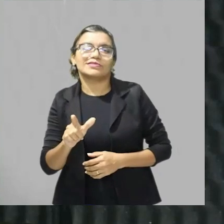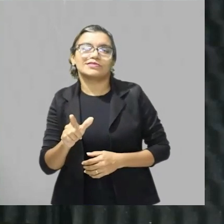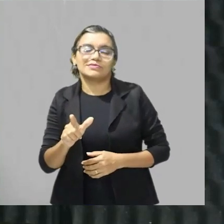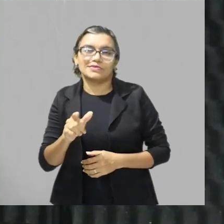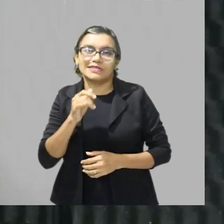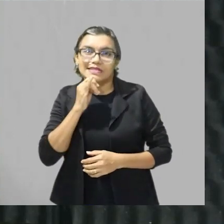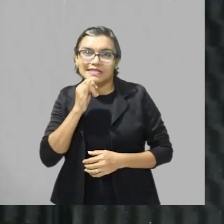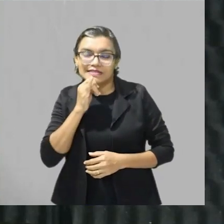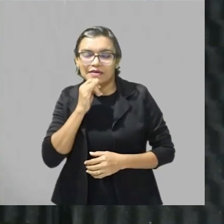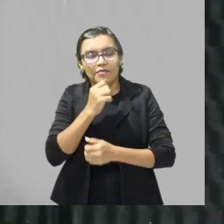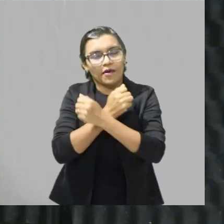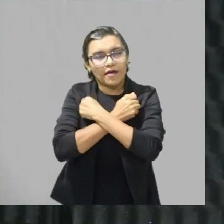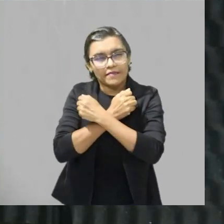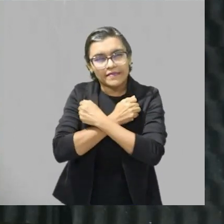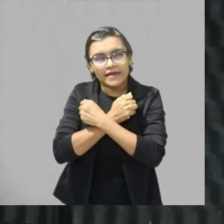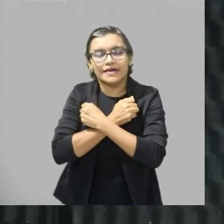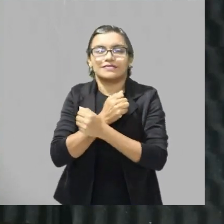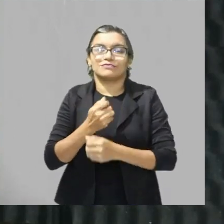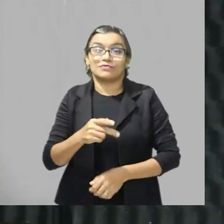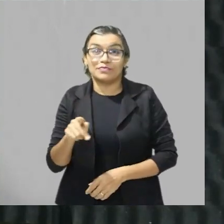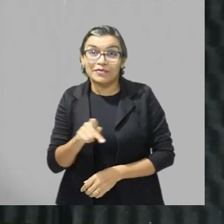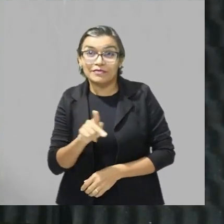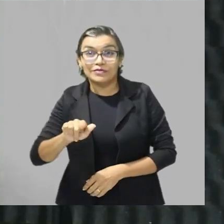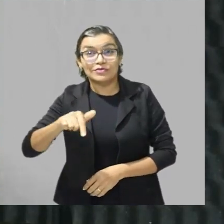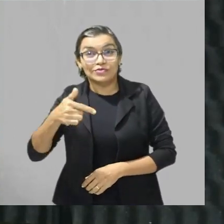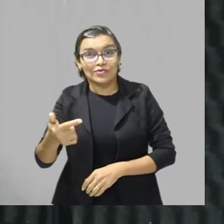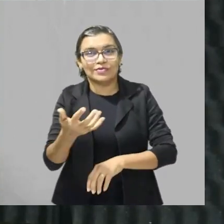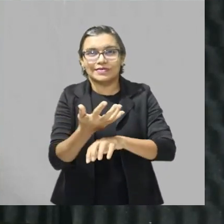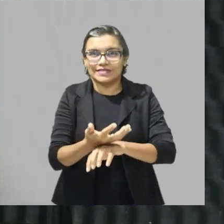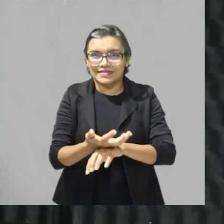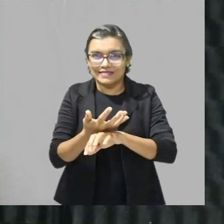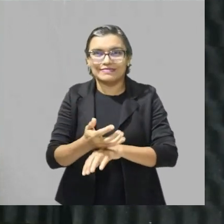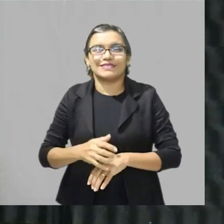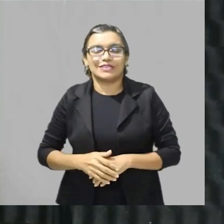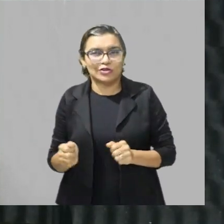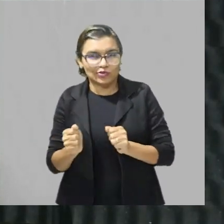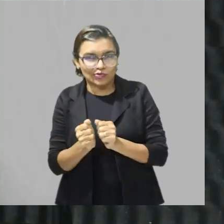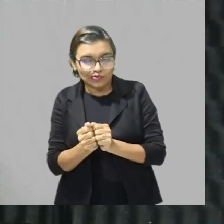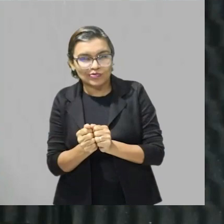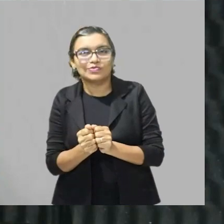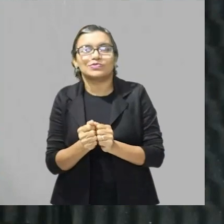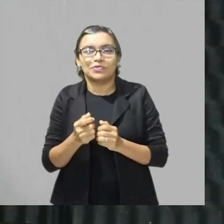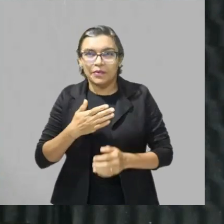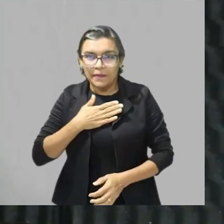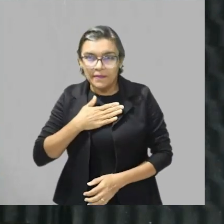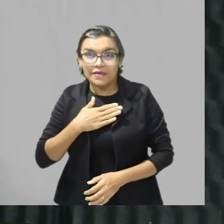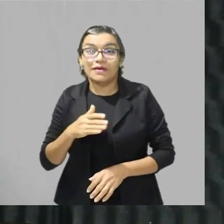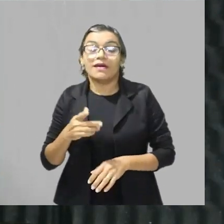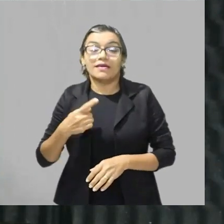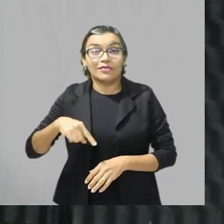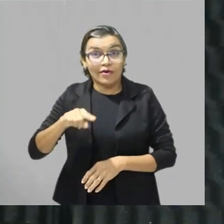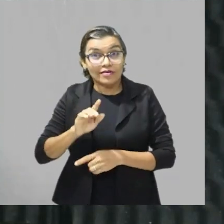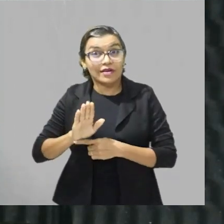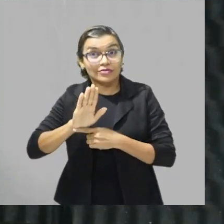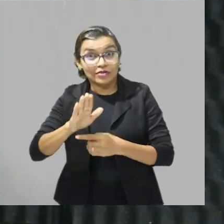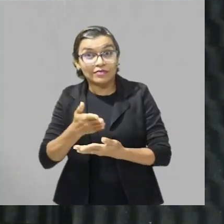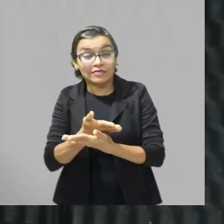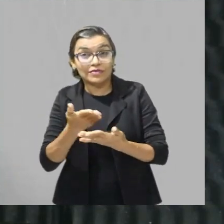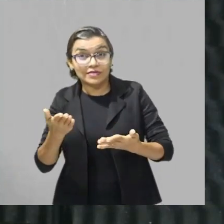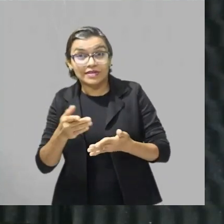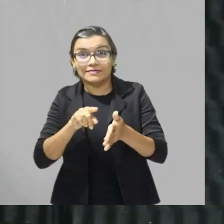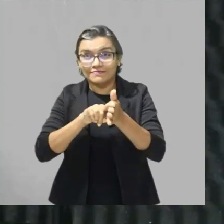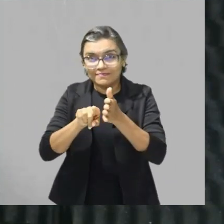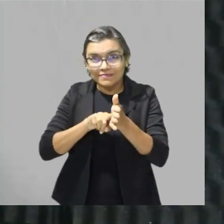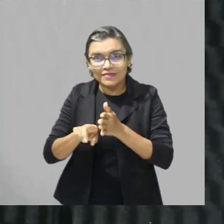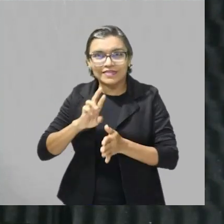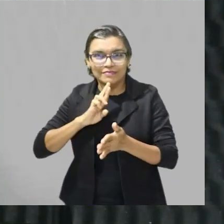essas Artes que aqui um abraço a todos os professores que estão comigo aqui emanados levando até vocês esses conhecimentos respondendo as questões e